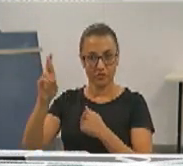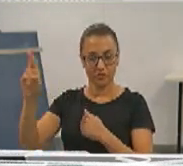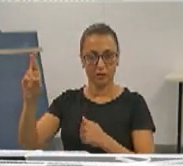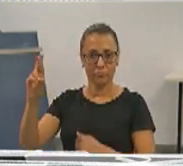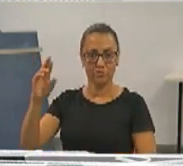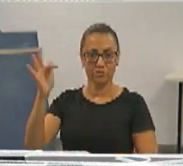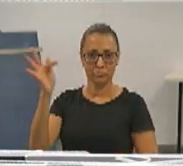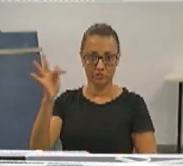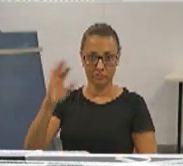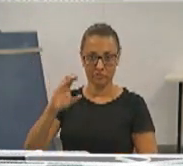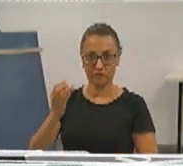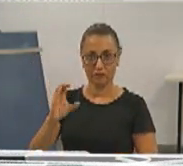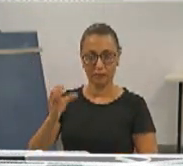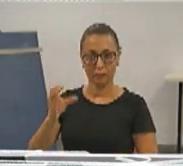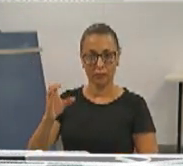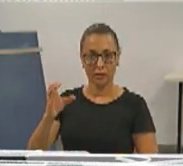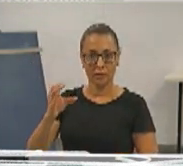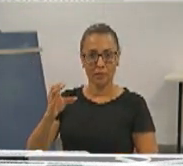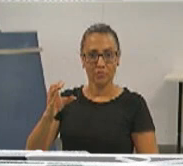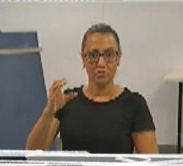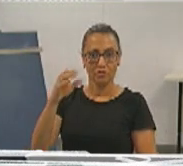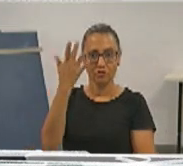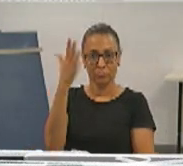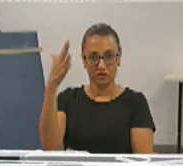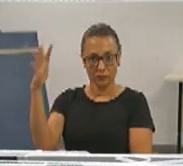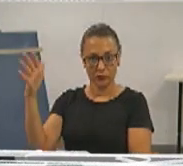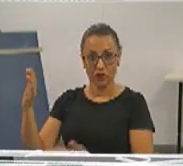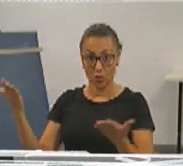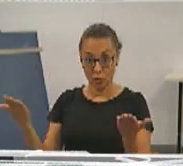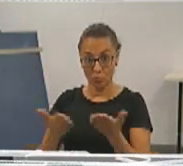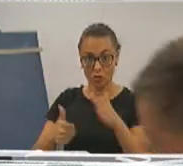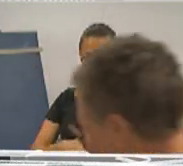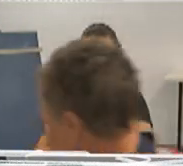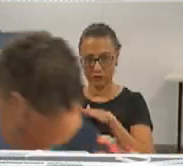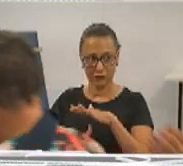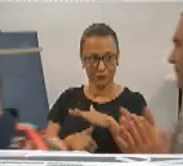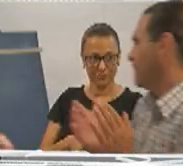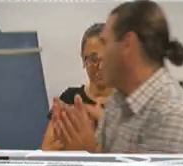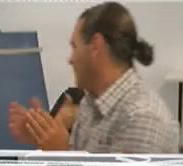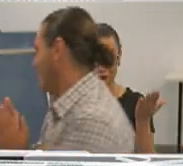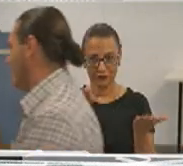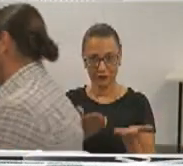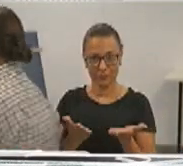Ciências Biológicas e Ambientais e atual reitora da UFGD.